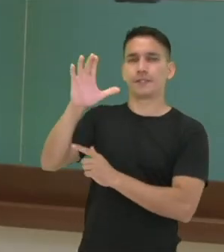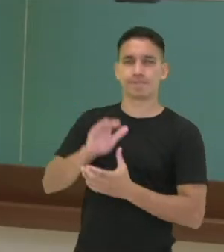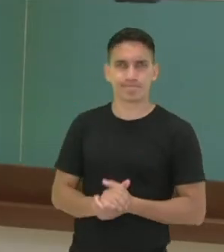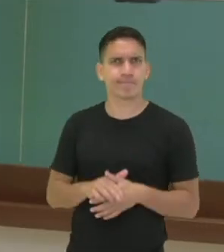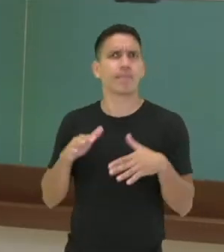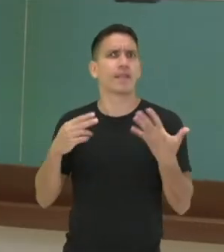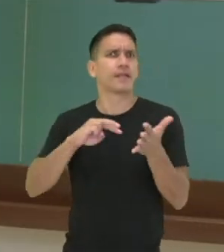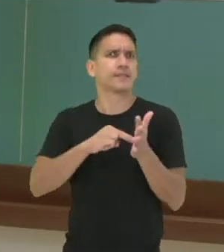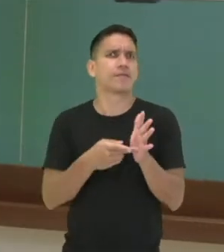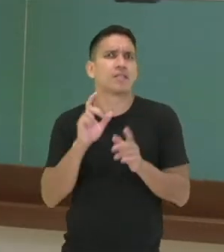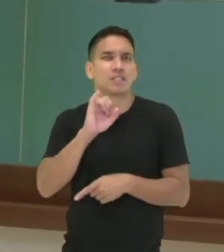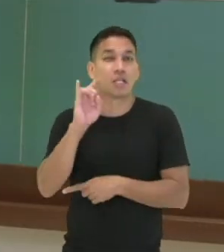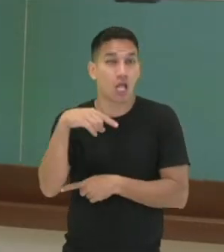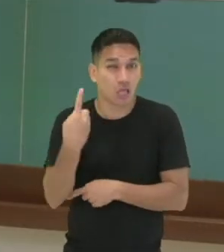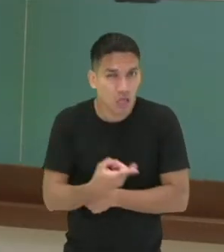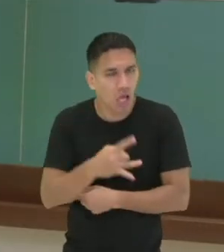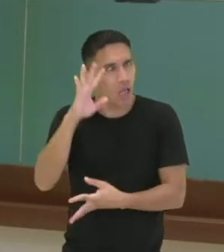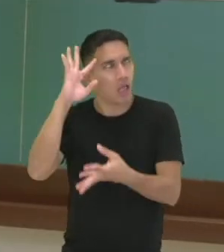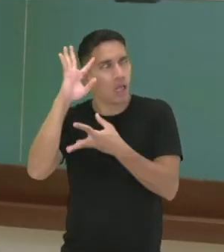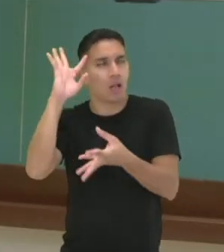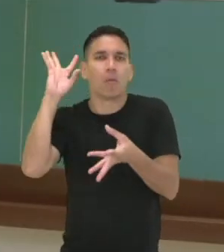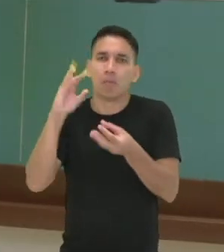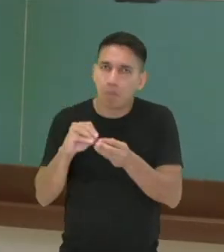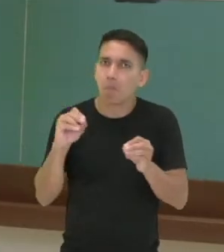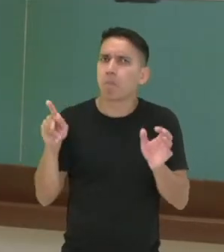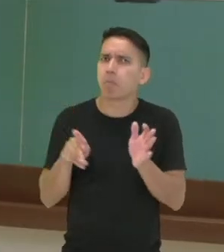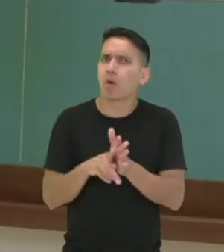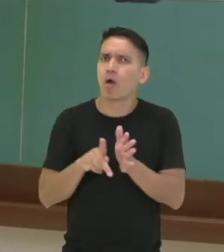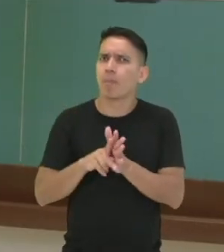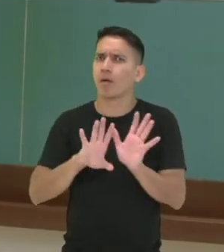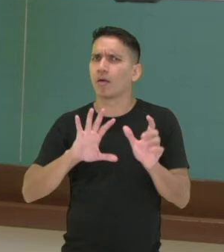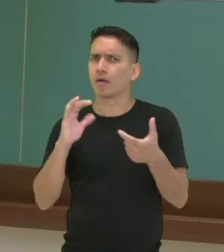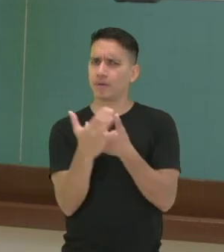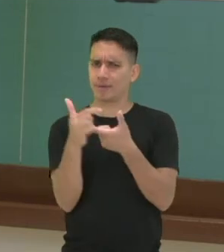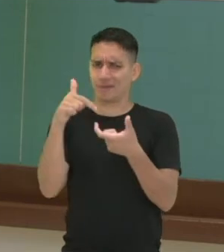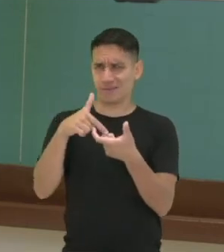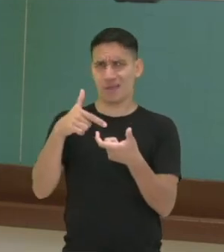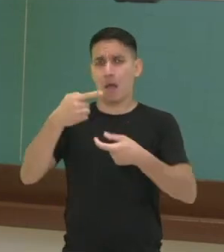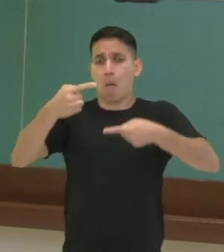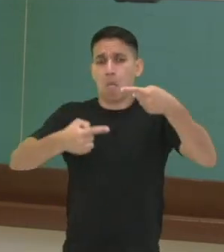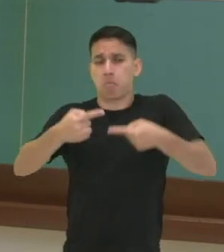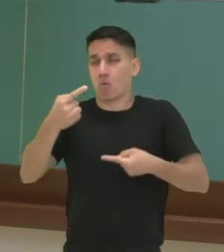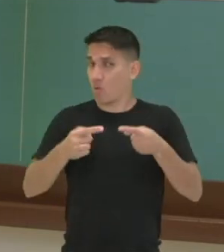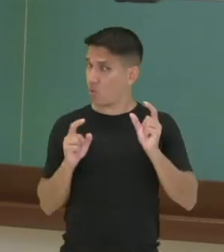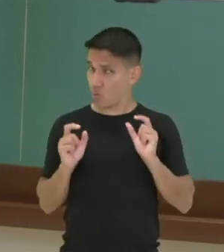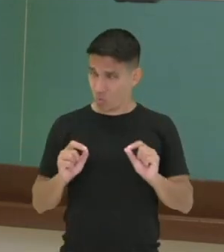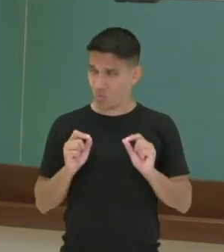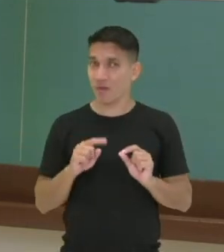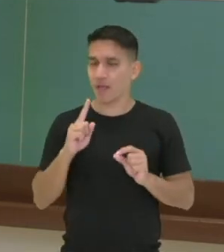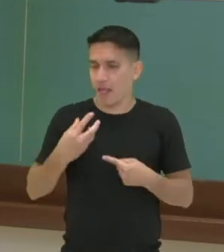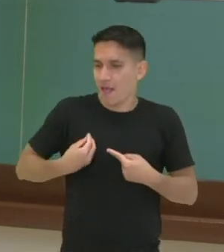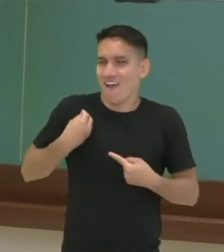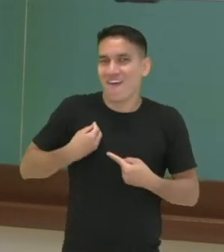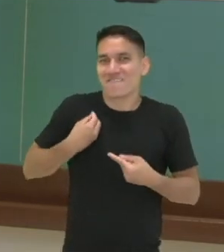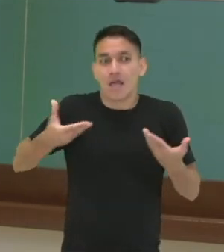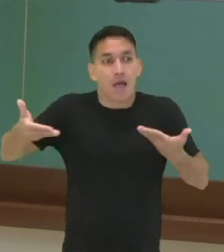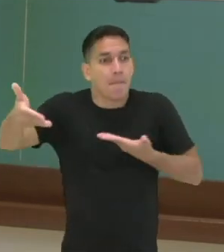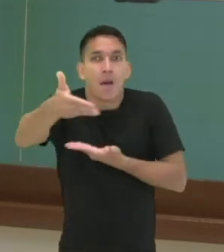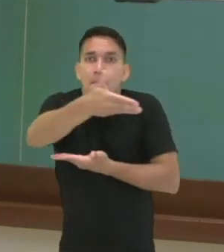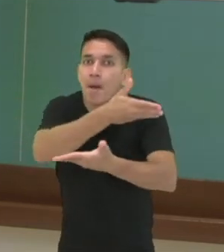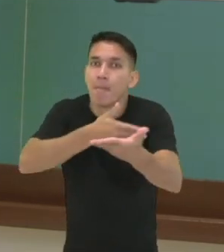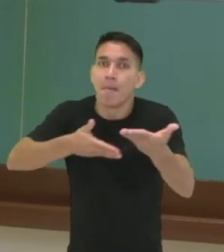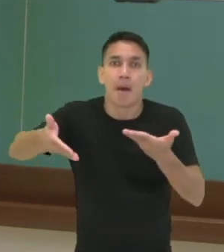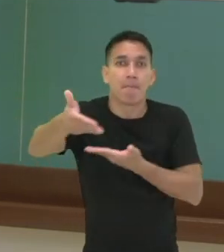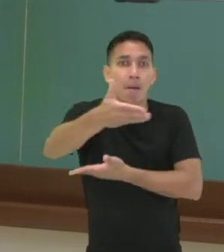no próprio sentido da palavra política, política tem relação com a vida em comum, a vida em